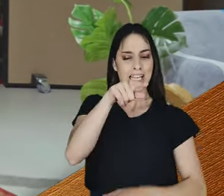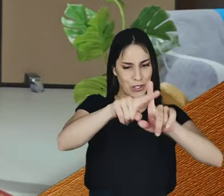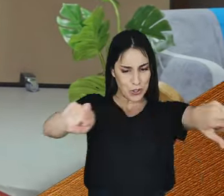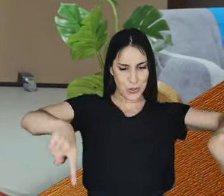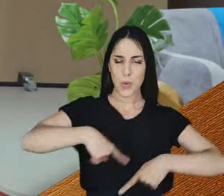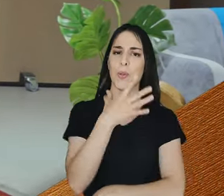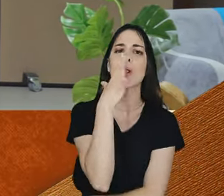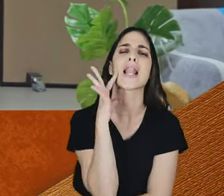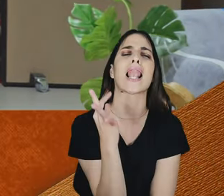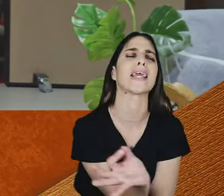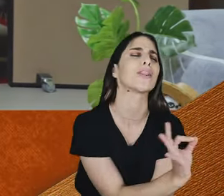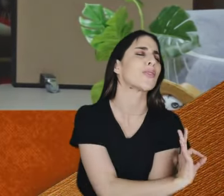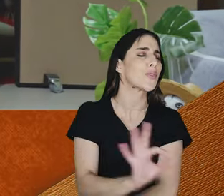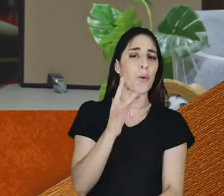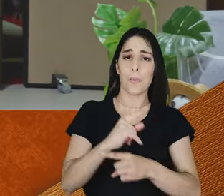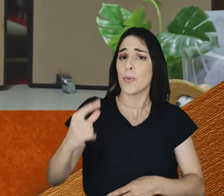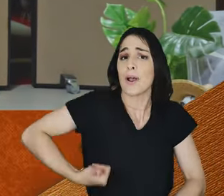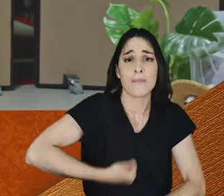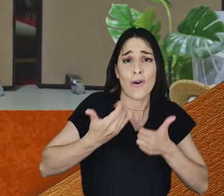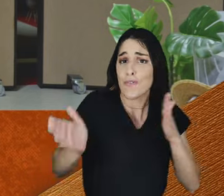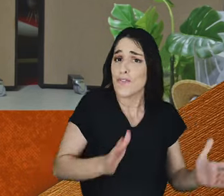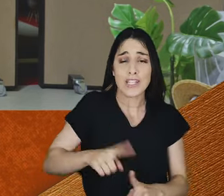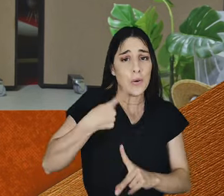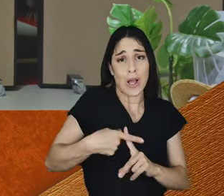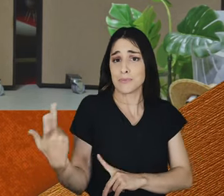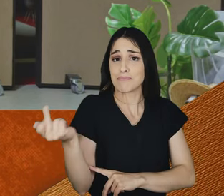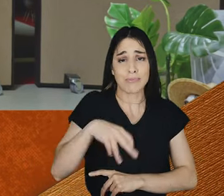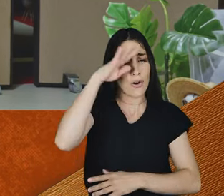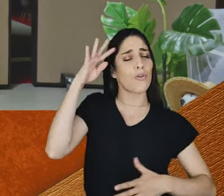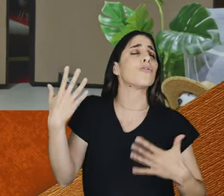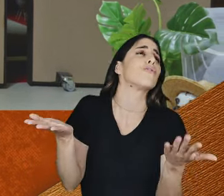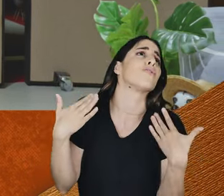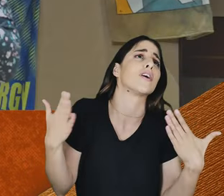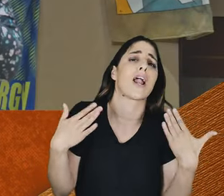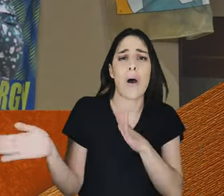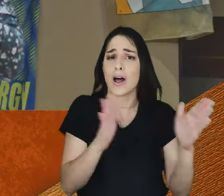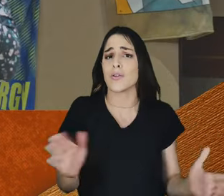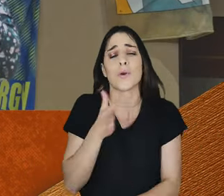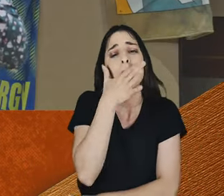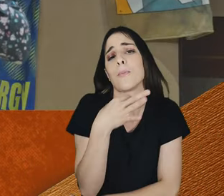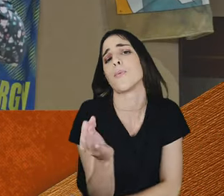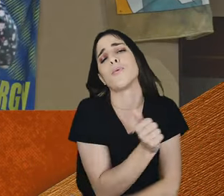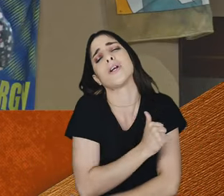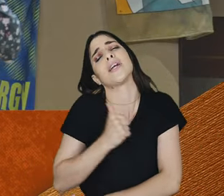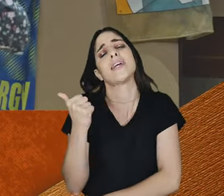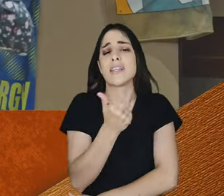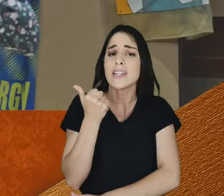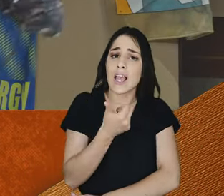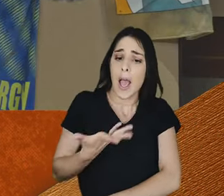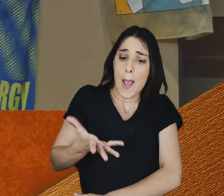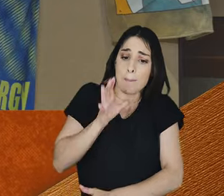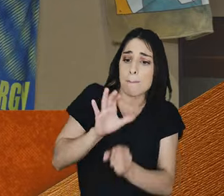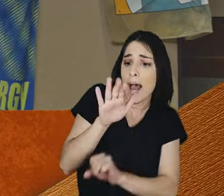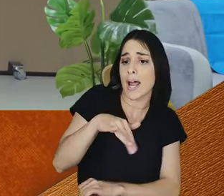está lindíssimo porque a melhor altura do ano chegou, o verão. Ai meu Deus, que altura tão bonita, mar, praia, água,